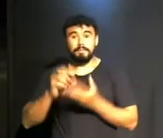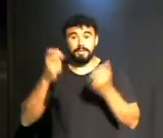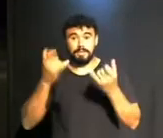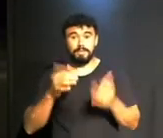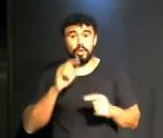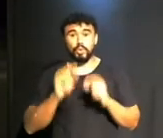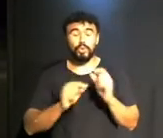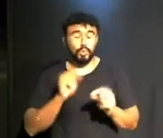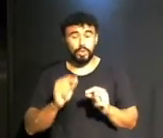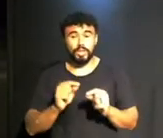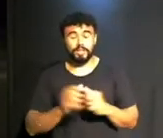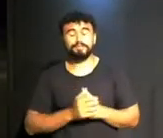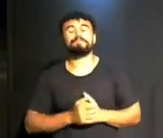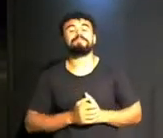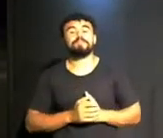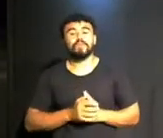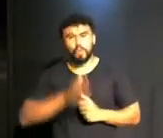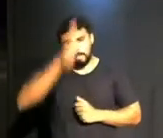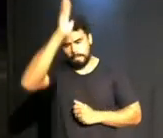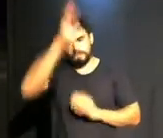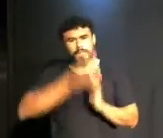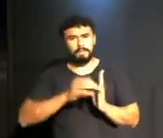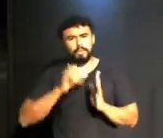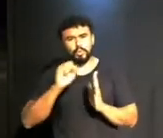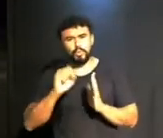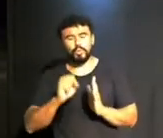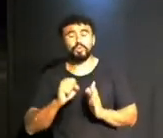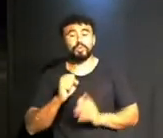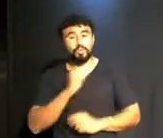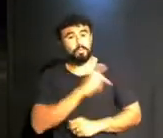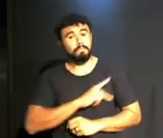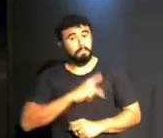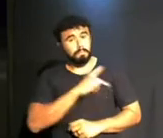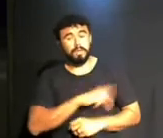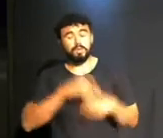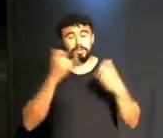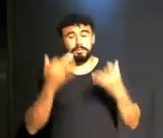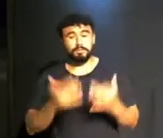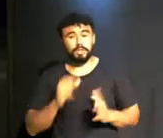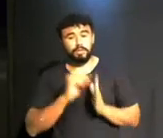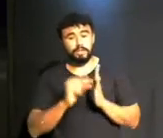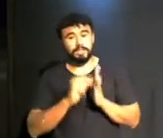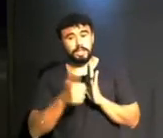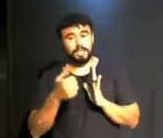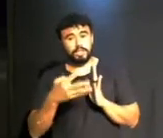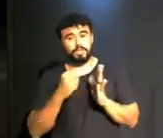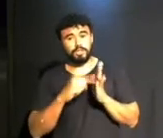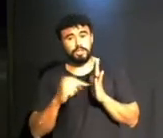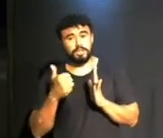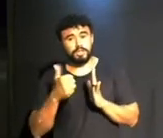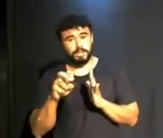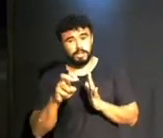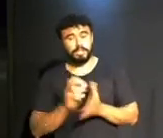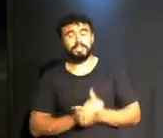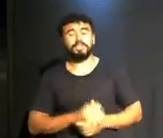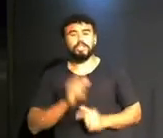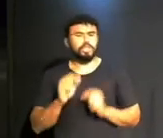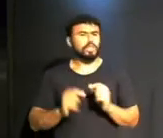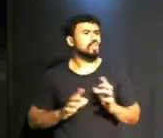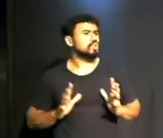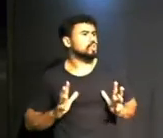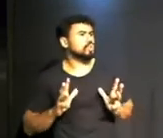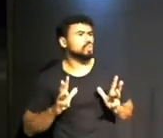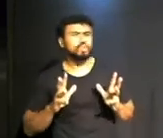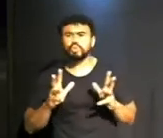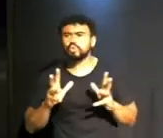diz Em Romanos Capítulo 8 o apóstolo Paulo escreve então aquele povo não verso 14 15 e diz porque todos os que são